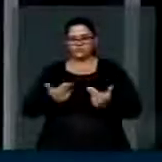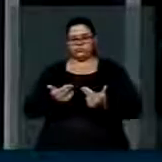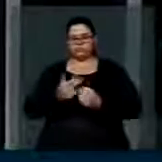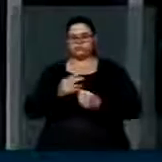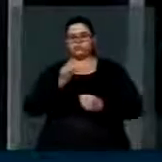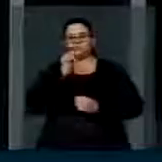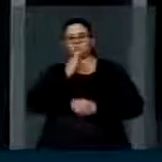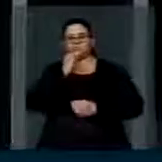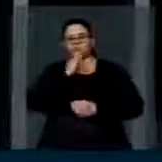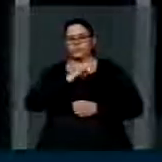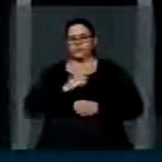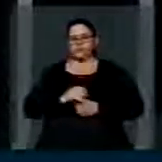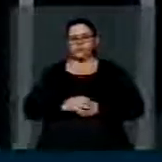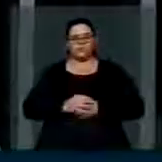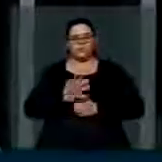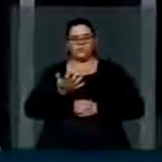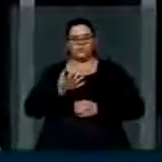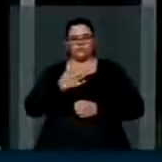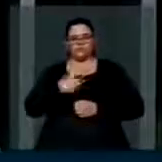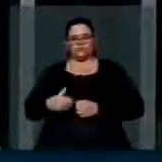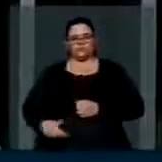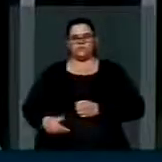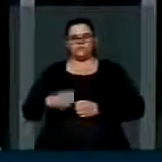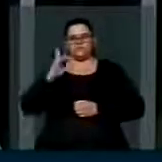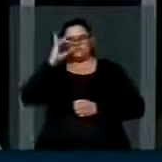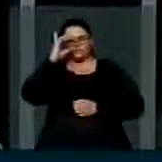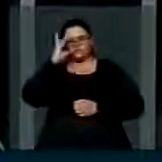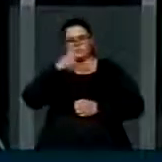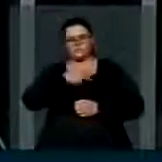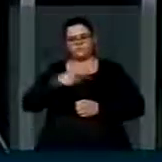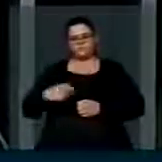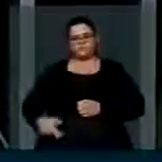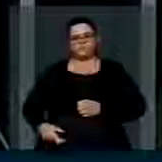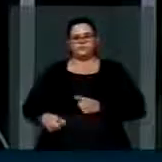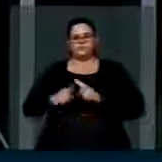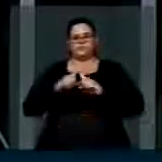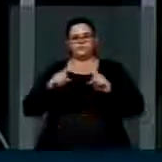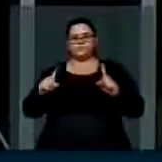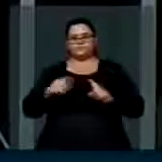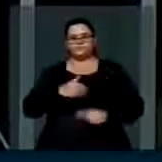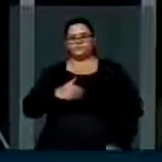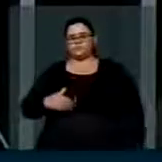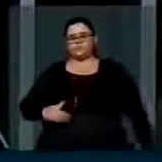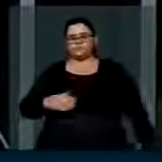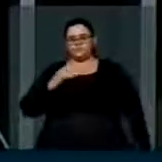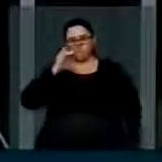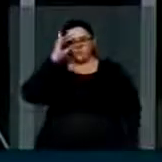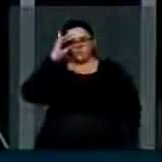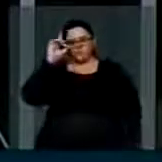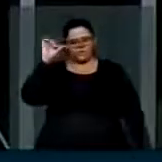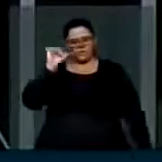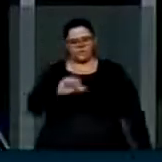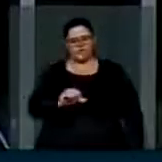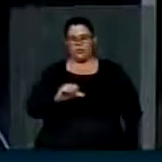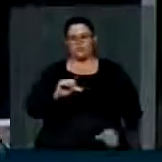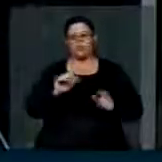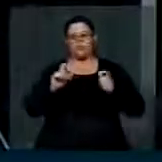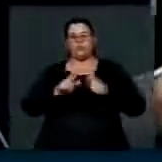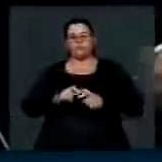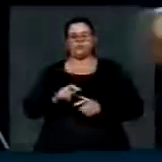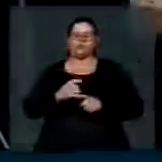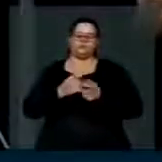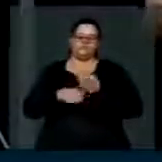dos exemplos medíocres do governo da presidente Dilma. Mas em nenhuma área o governo Dilma tem sido tão deletério para o país como a